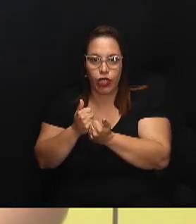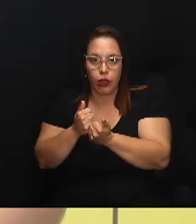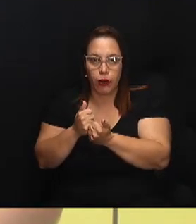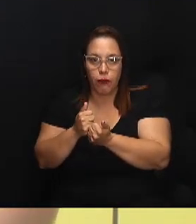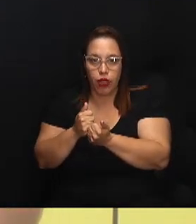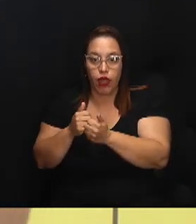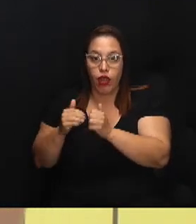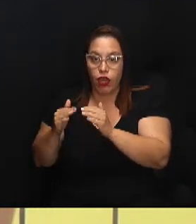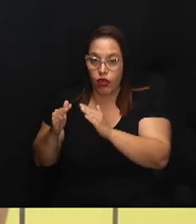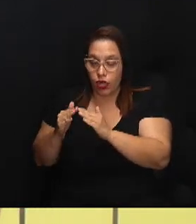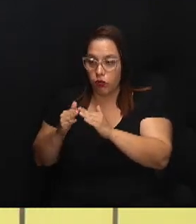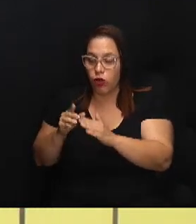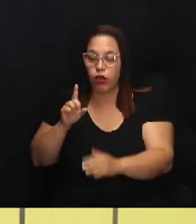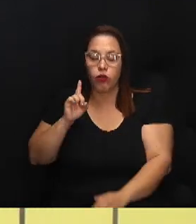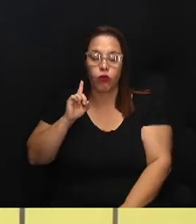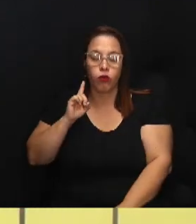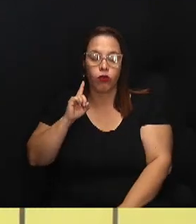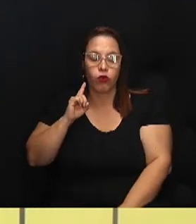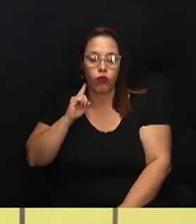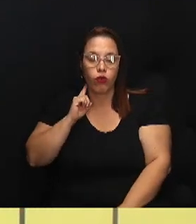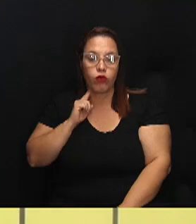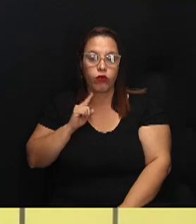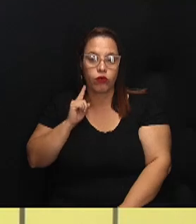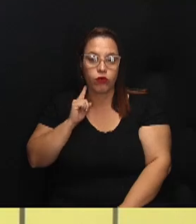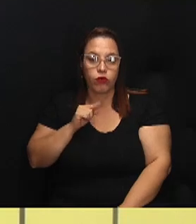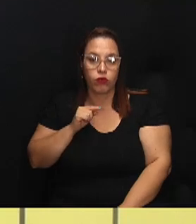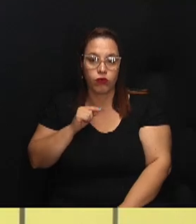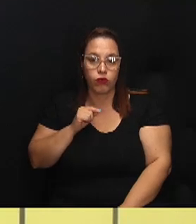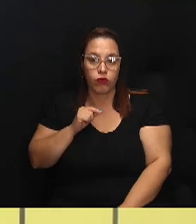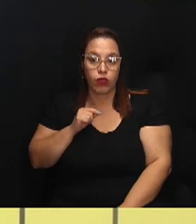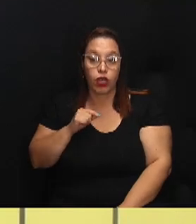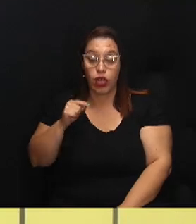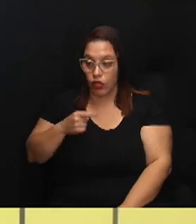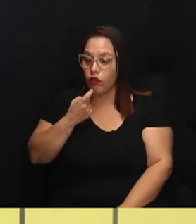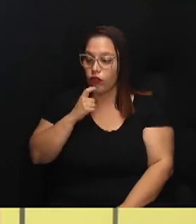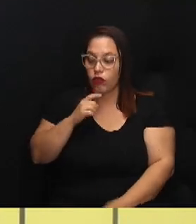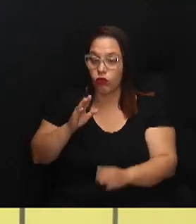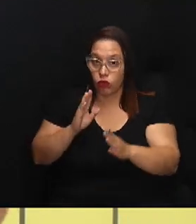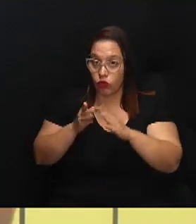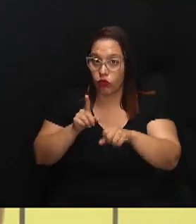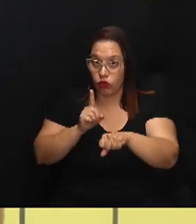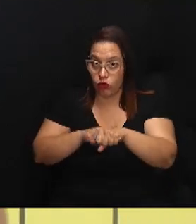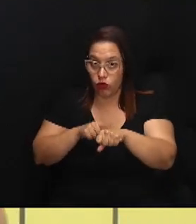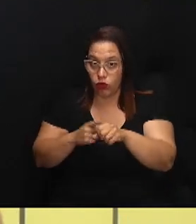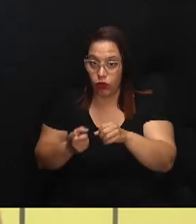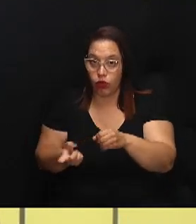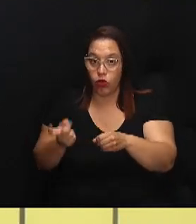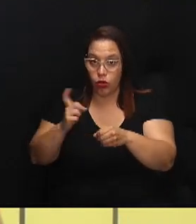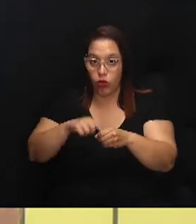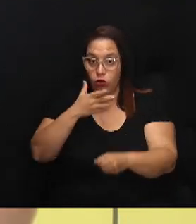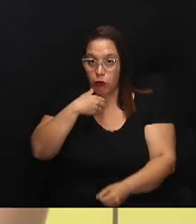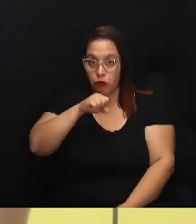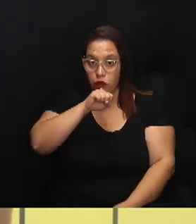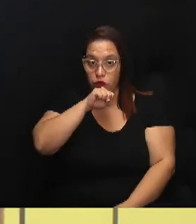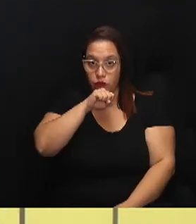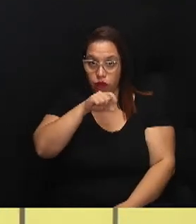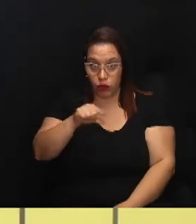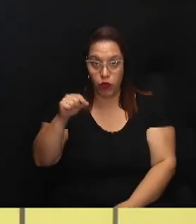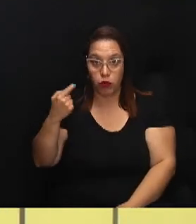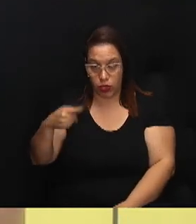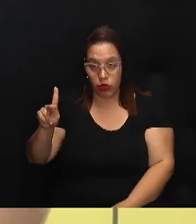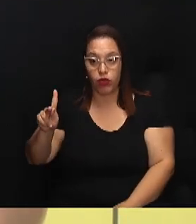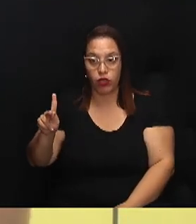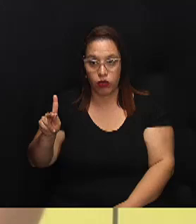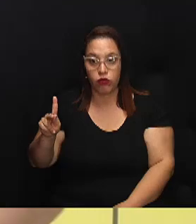Minas, nossos pais. A minha mãe acabou ficando comigo em Campinas durante esse tempo, meu pai voltou para casa. por opção dele,